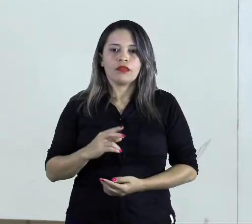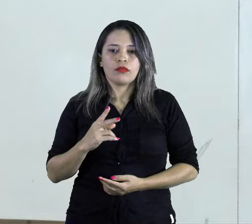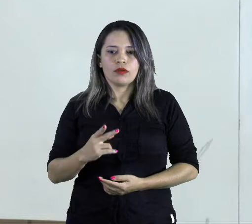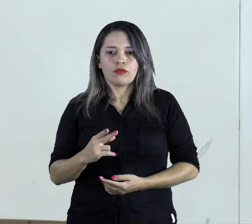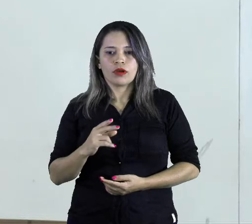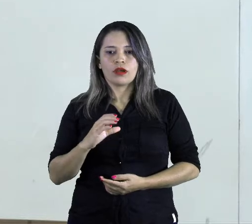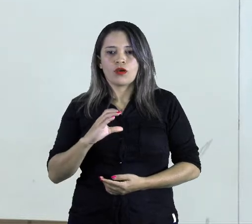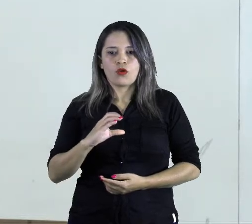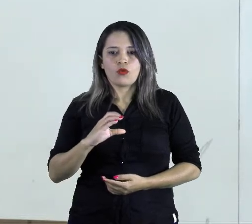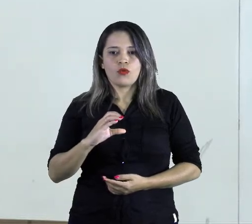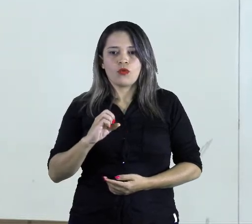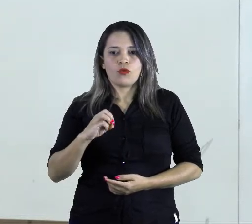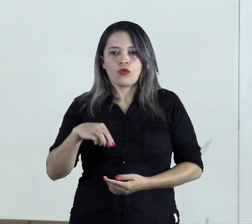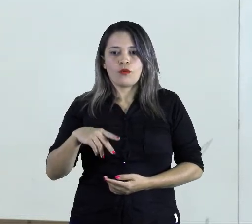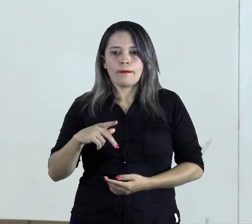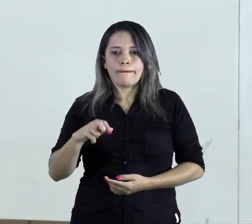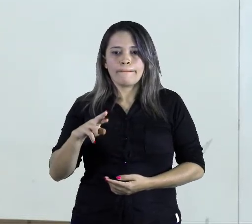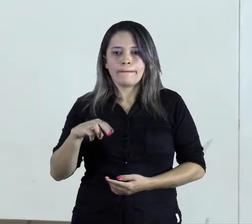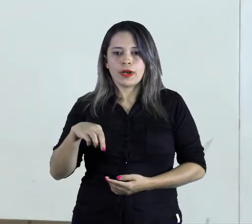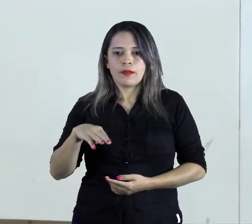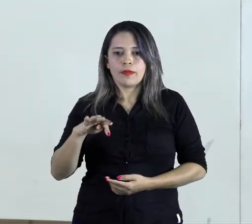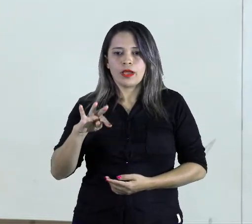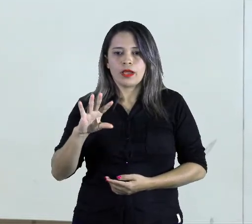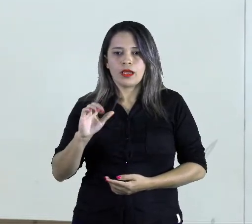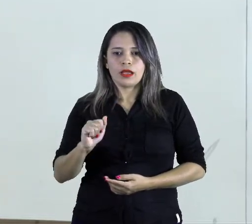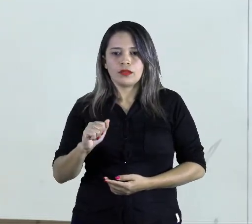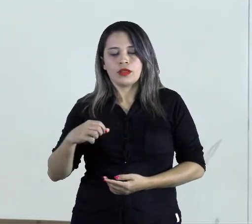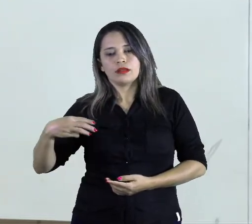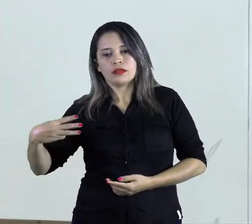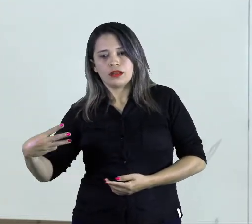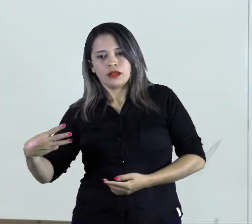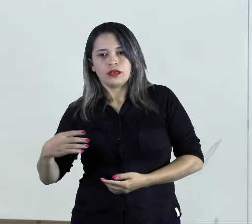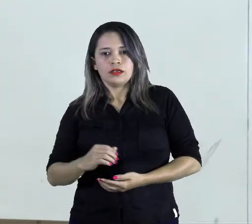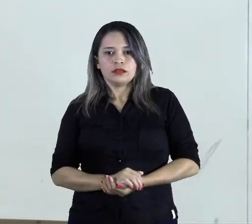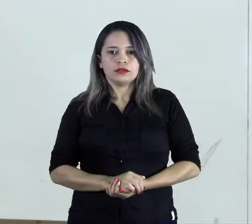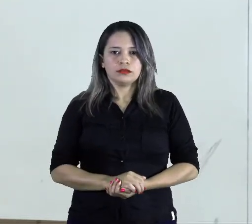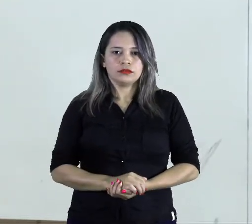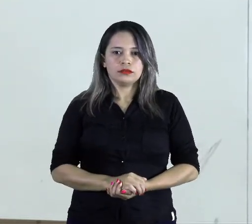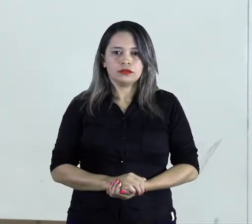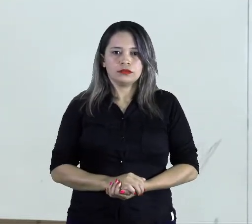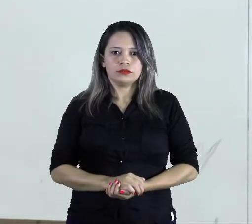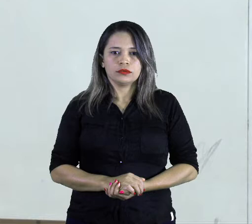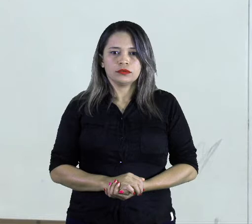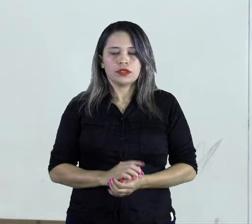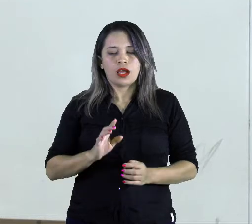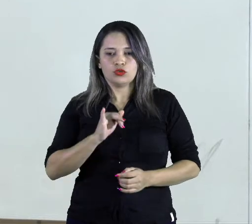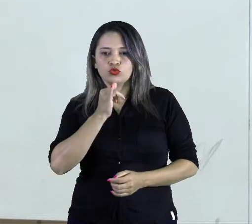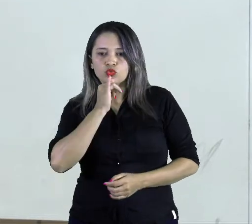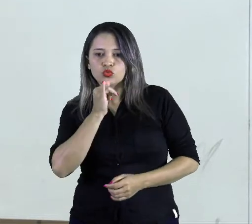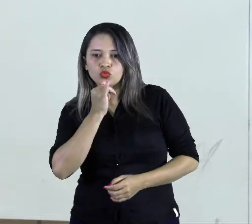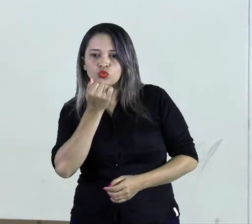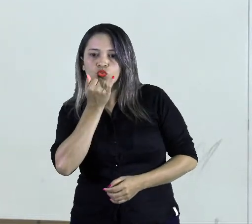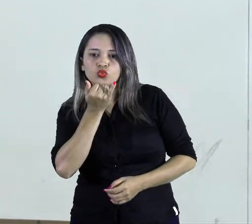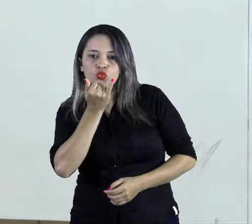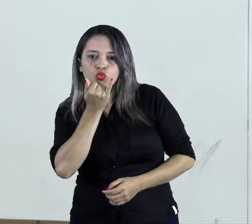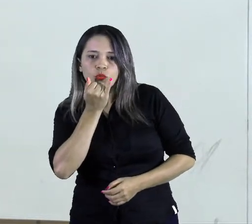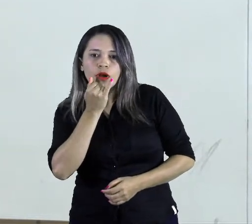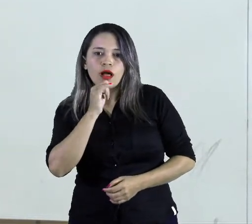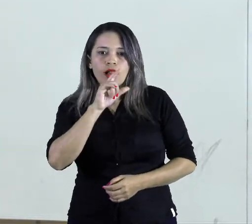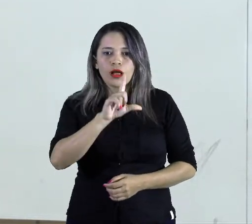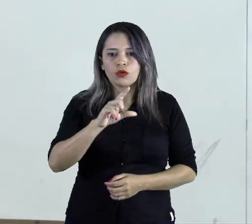3 centímetros. E a altura dele, não, largura 2. E